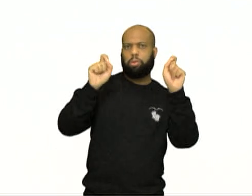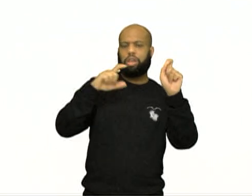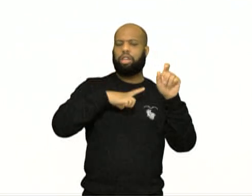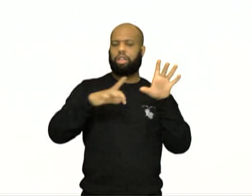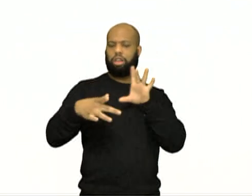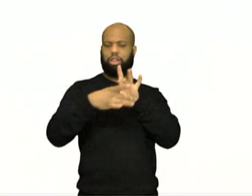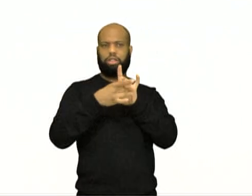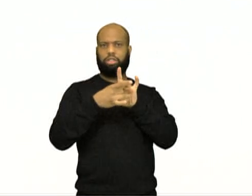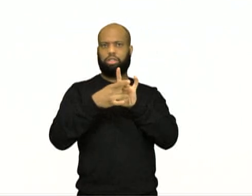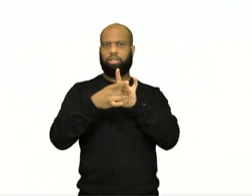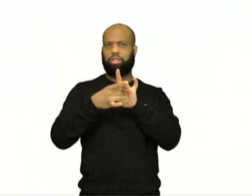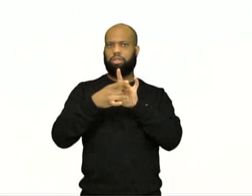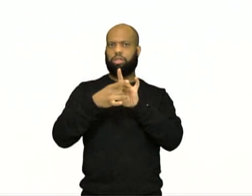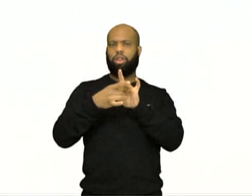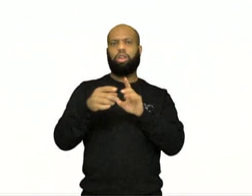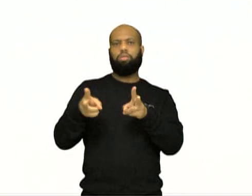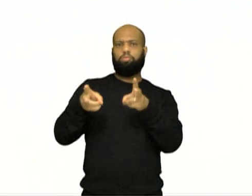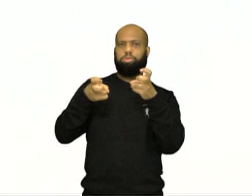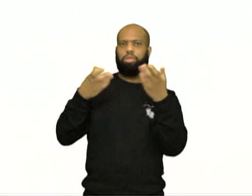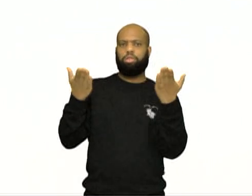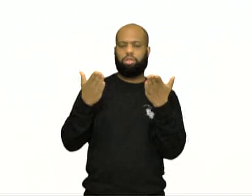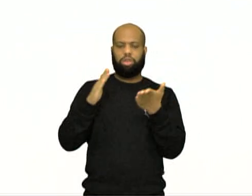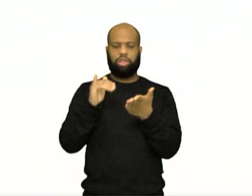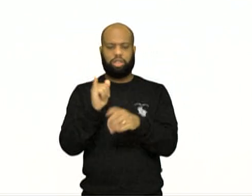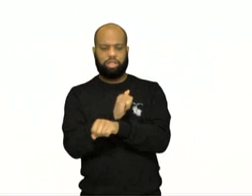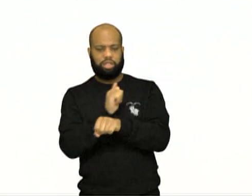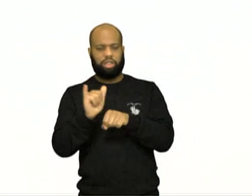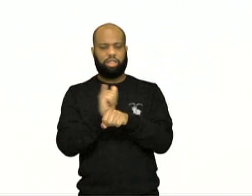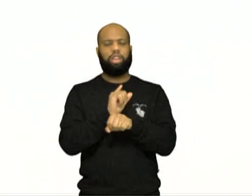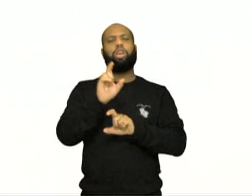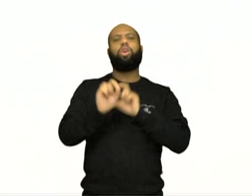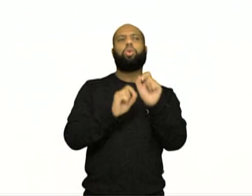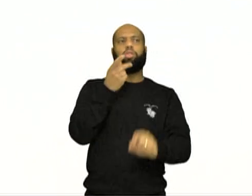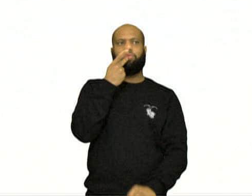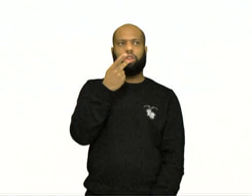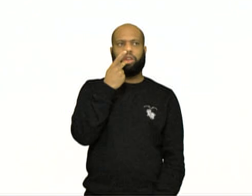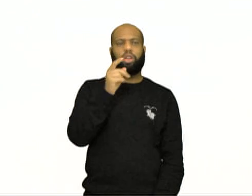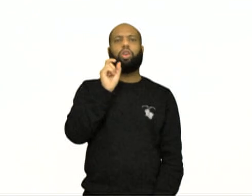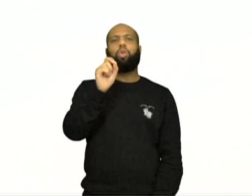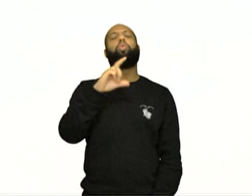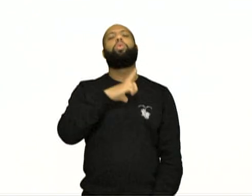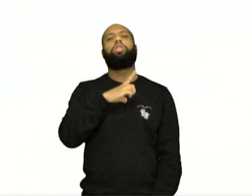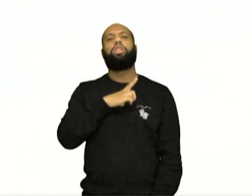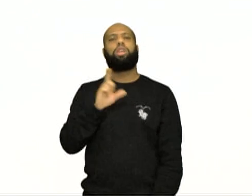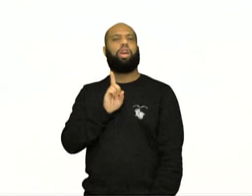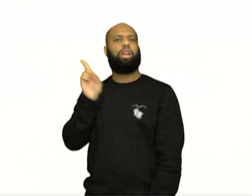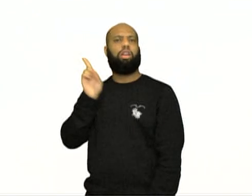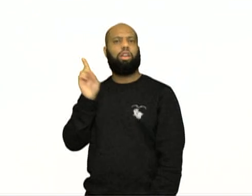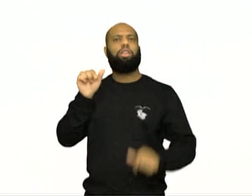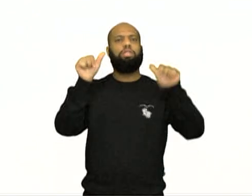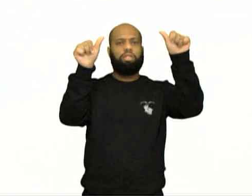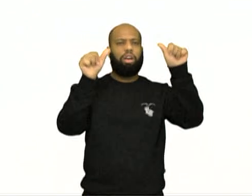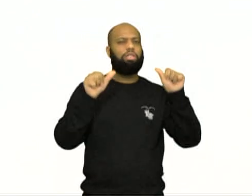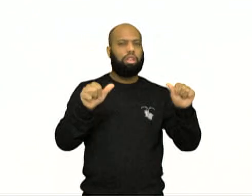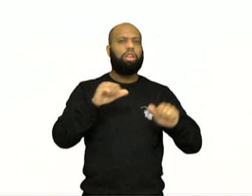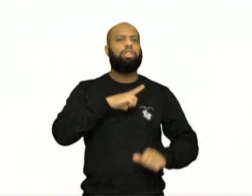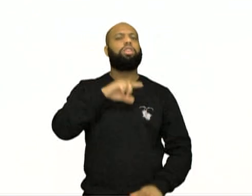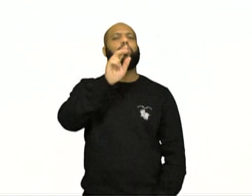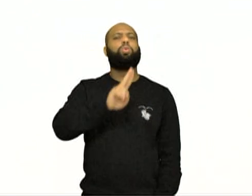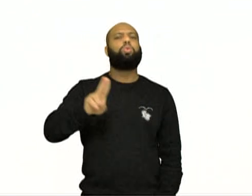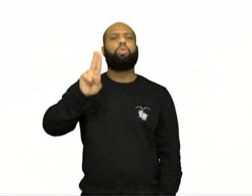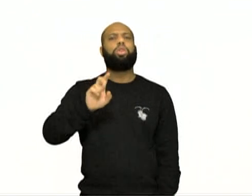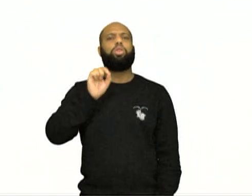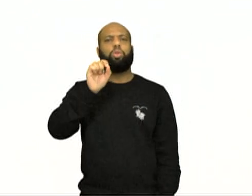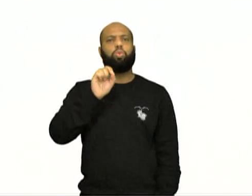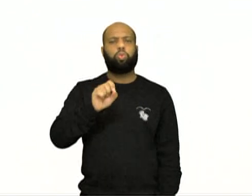veicula? Então aqui, observe a estratégia do que ele está falando aqui, o que nós temos nesse cartaz, o que ele está usando